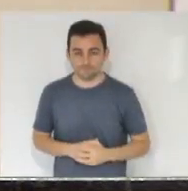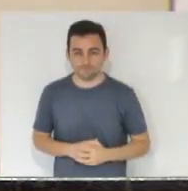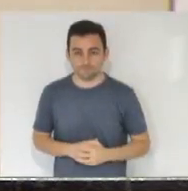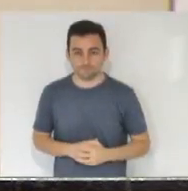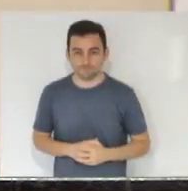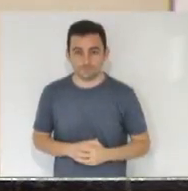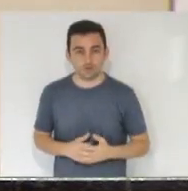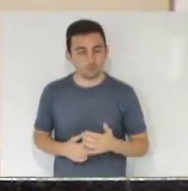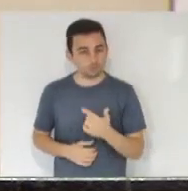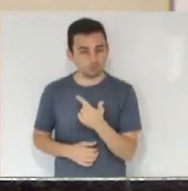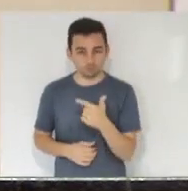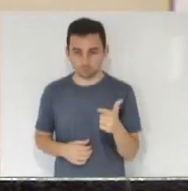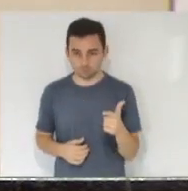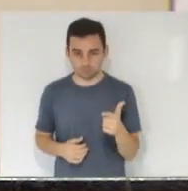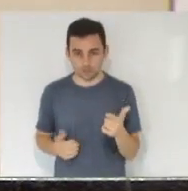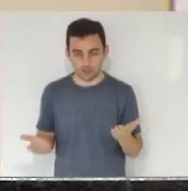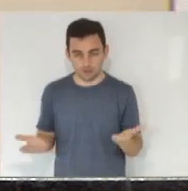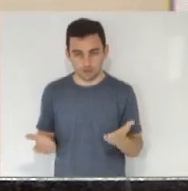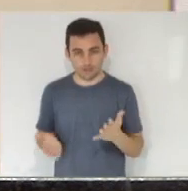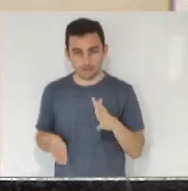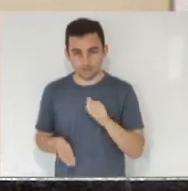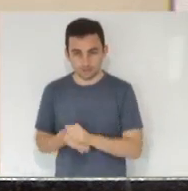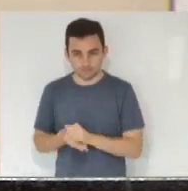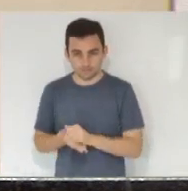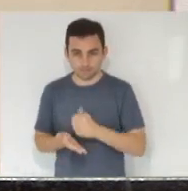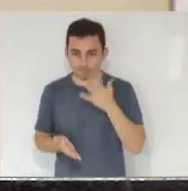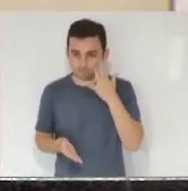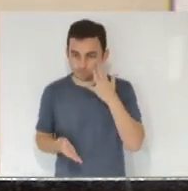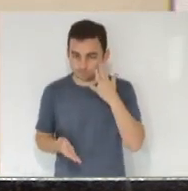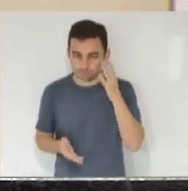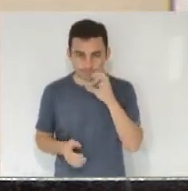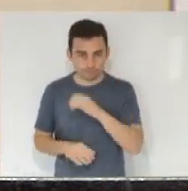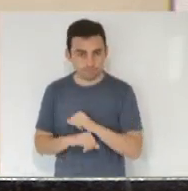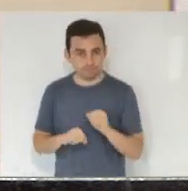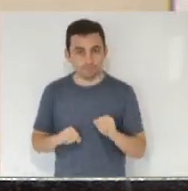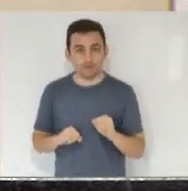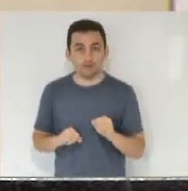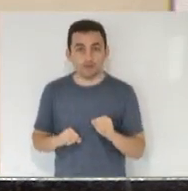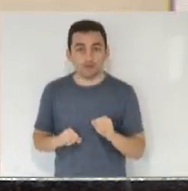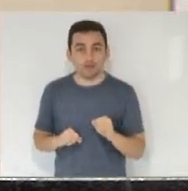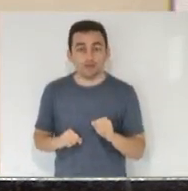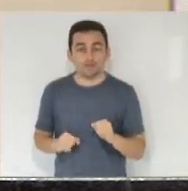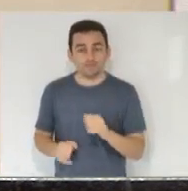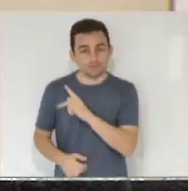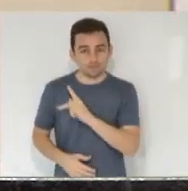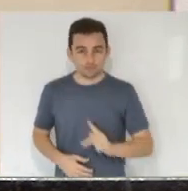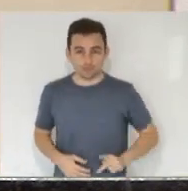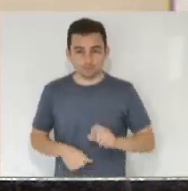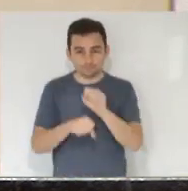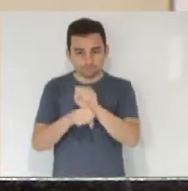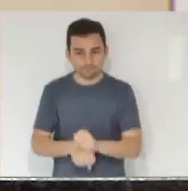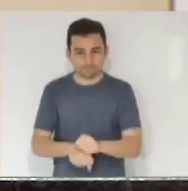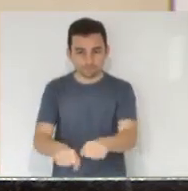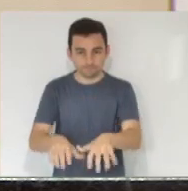Não havendo no momento mais oradores inscritos, em breves comunicações, esta presidência suspende, repassa